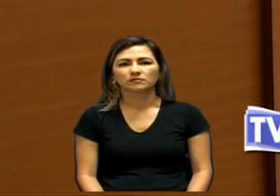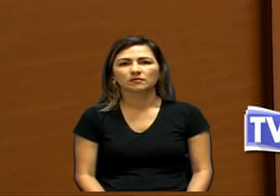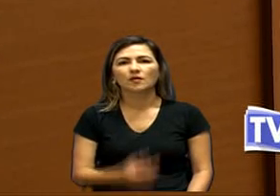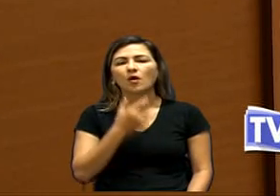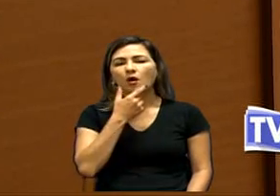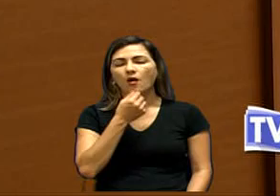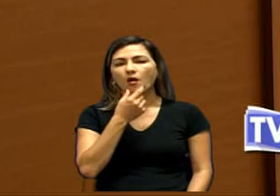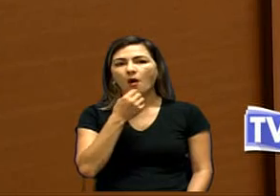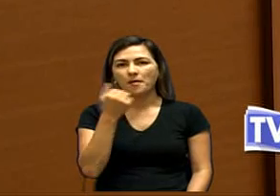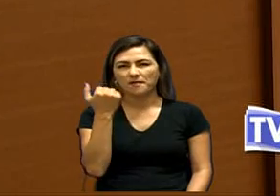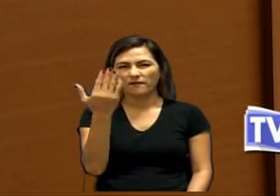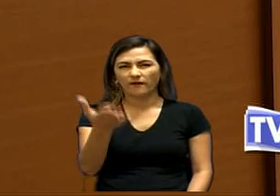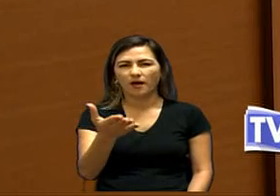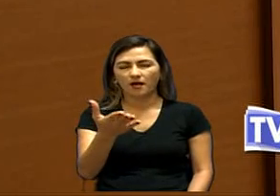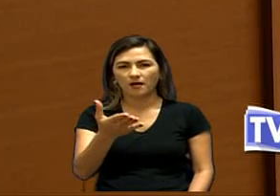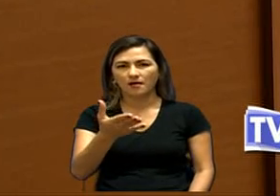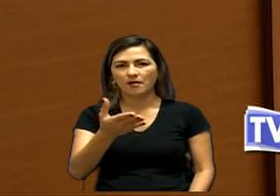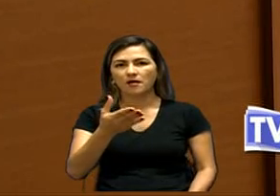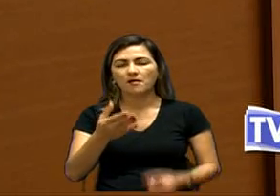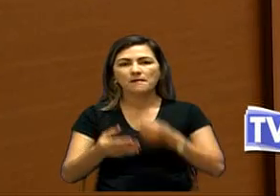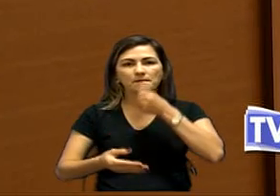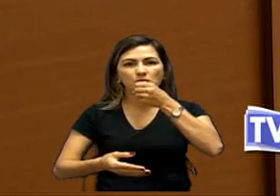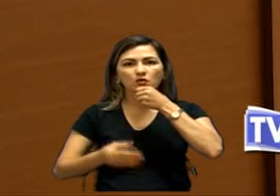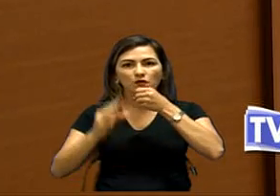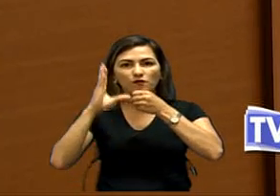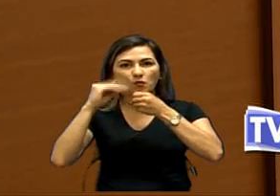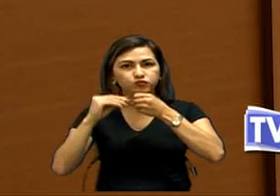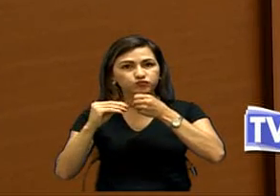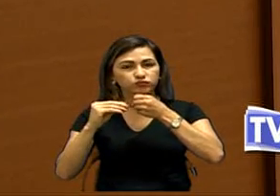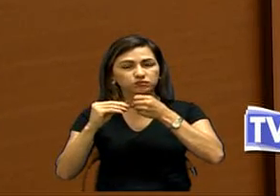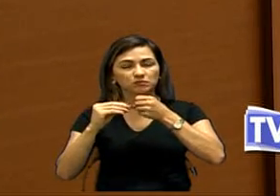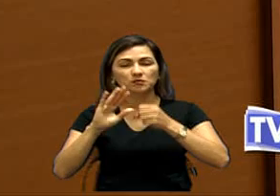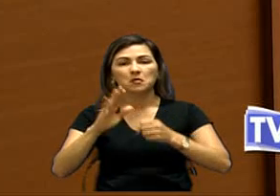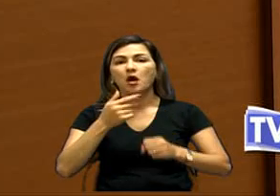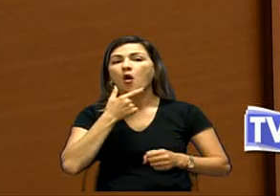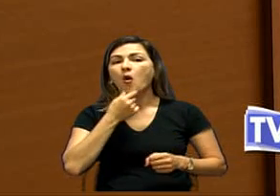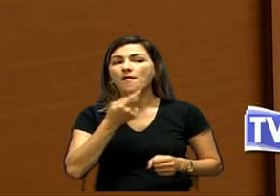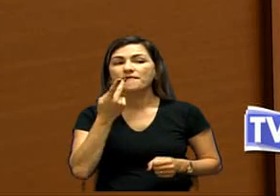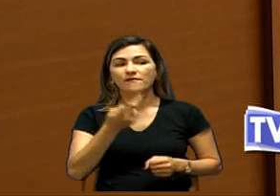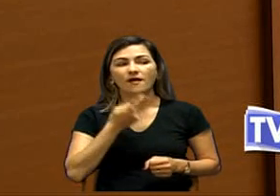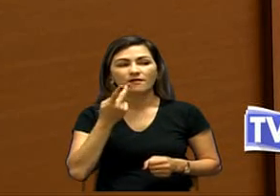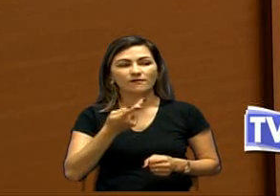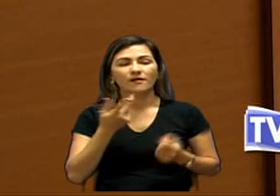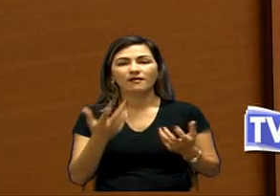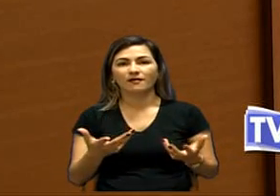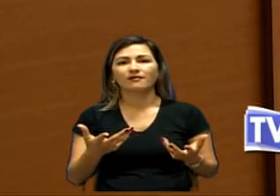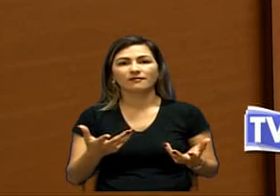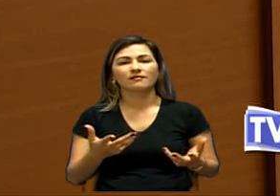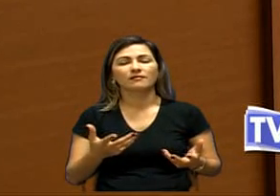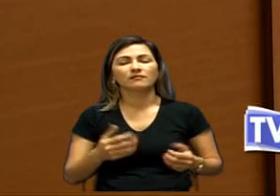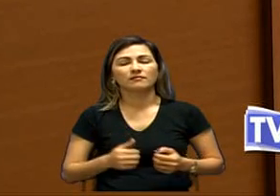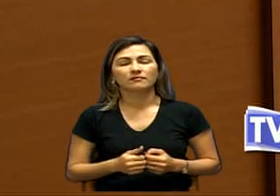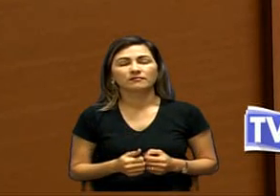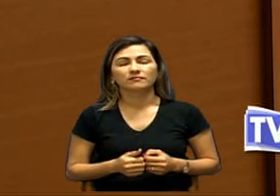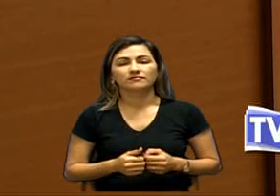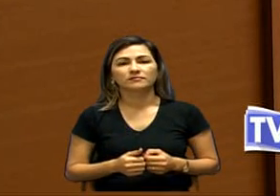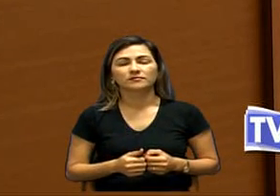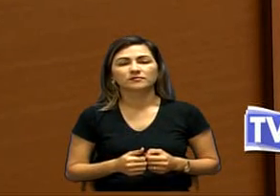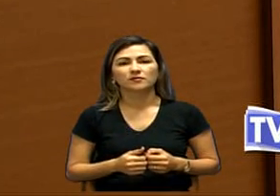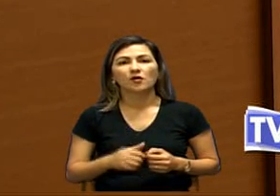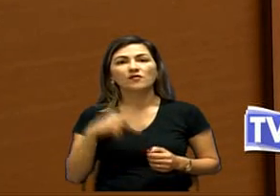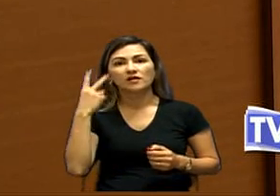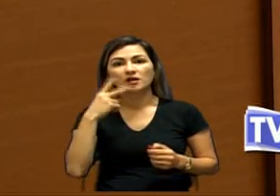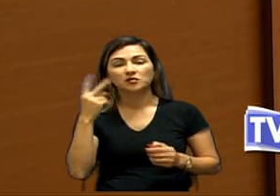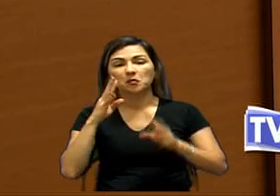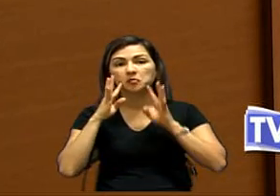Dona Germina. Dona Aide. E dona Thalita. Todas com cirurgia cancelada, que